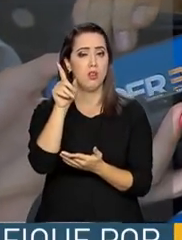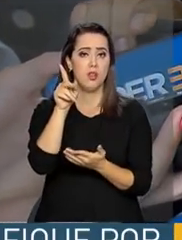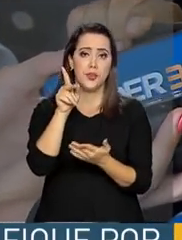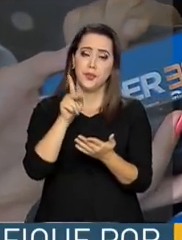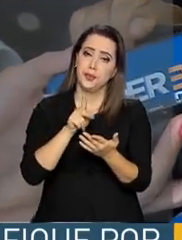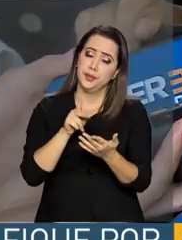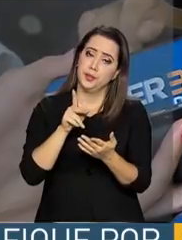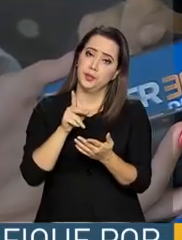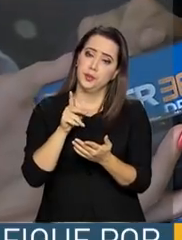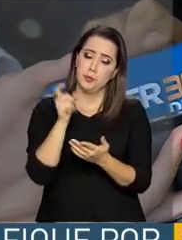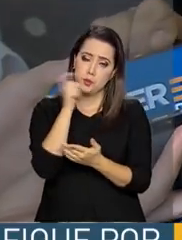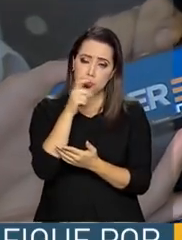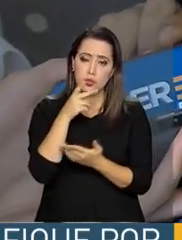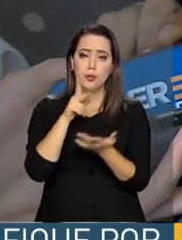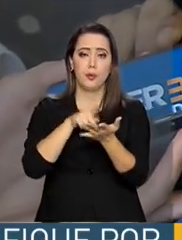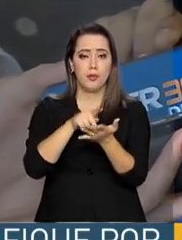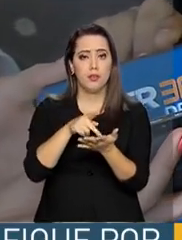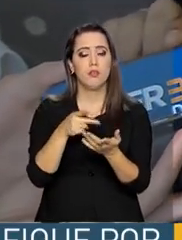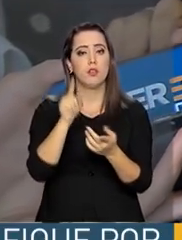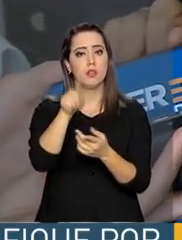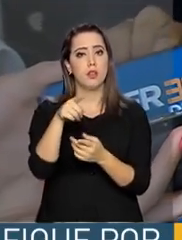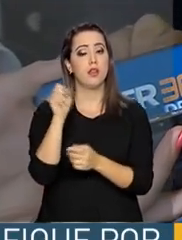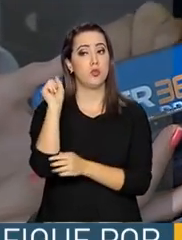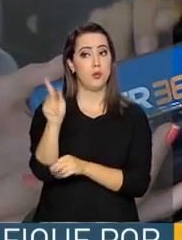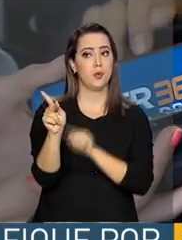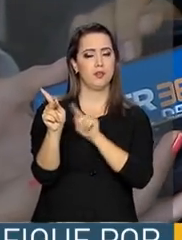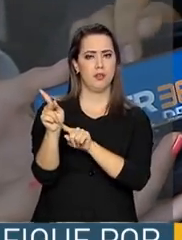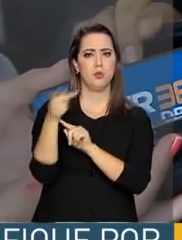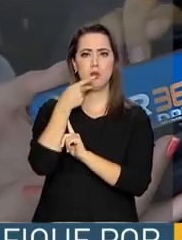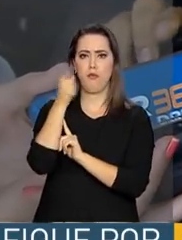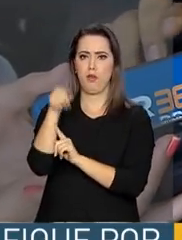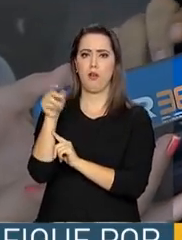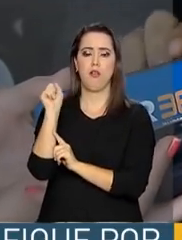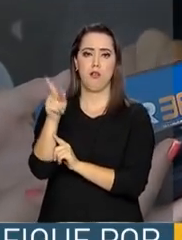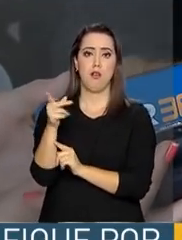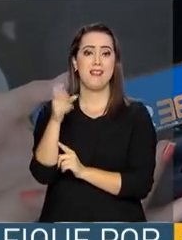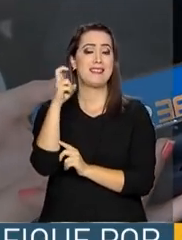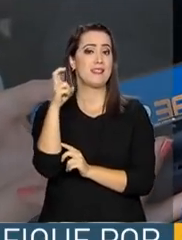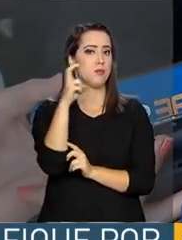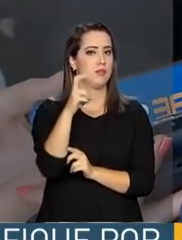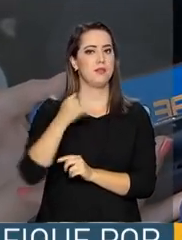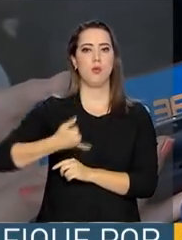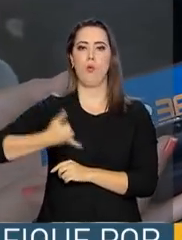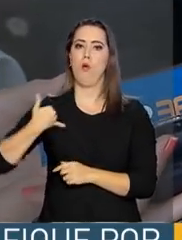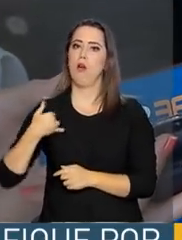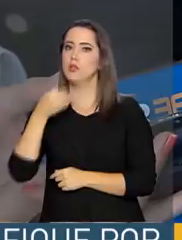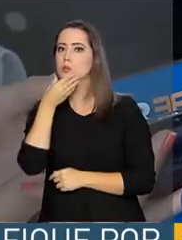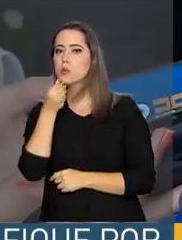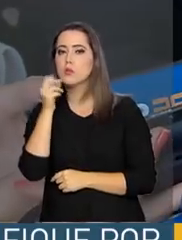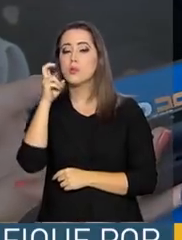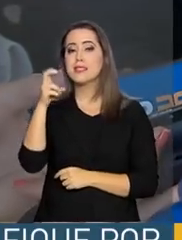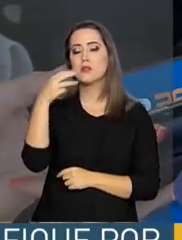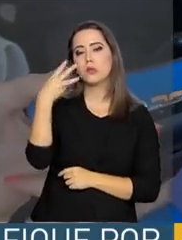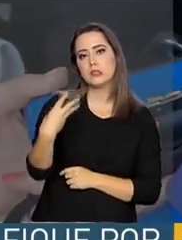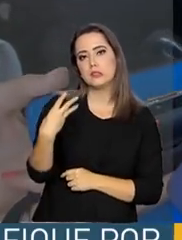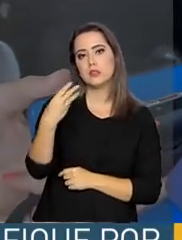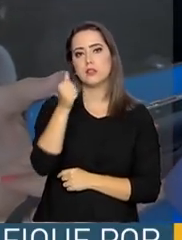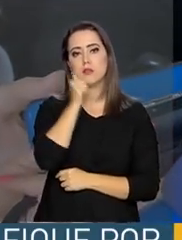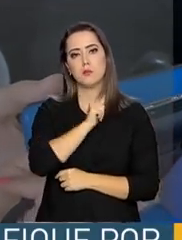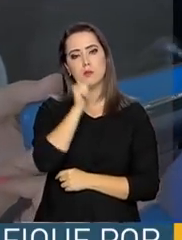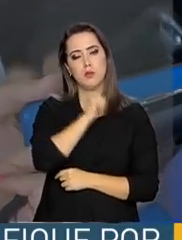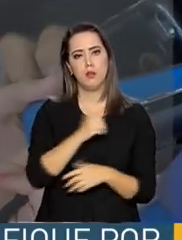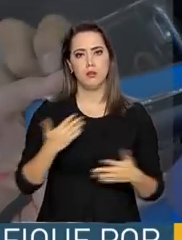na verdade, a aposentadoria hoje, e é bom aproveitar esse momento, se dá aos 55 anos para o homem e 53 anos para as